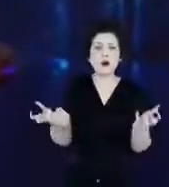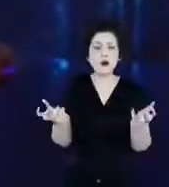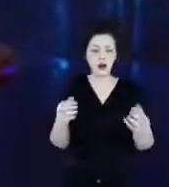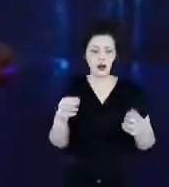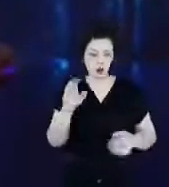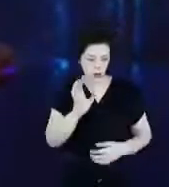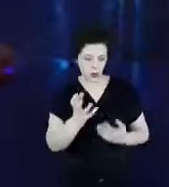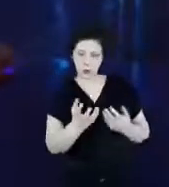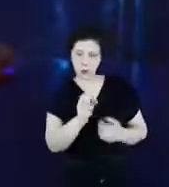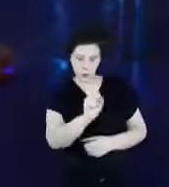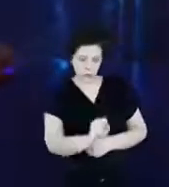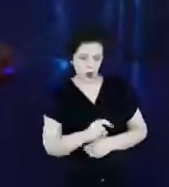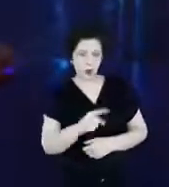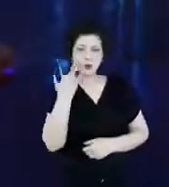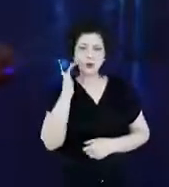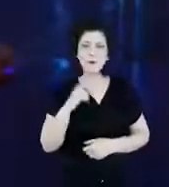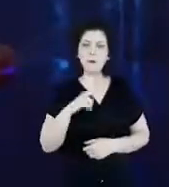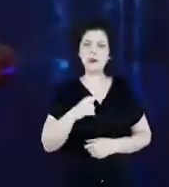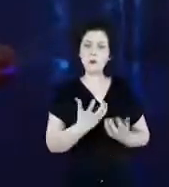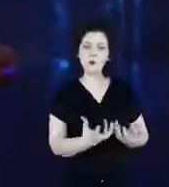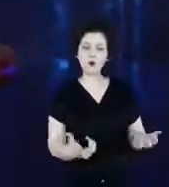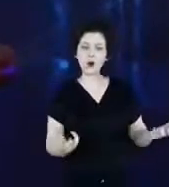vez, nós agora tivemos essa